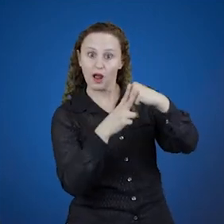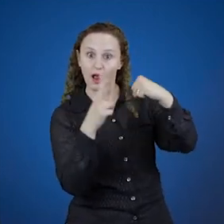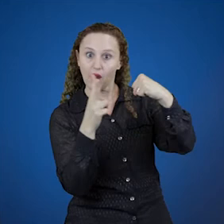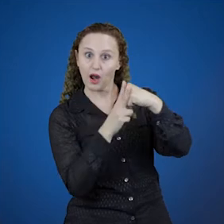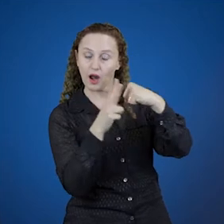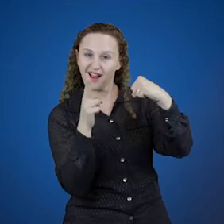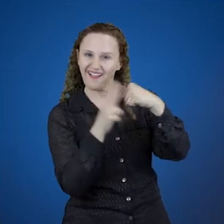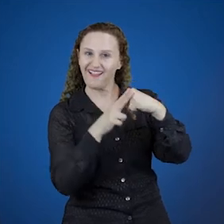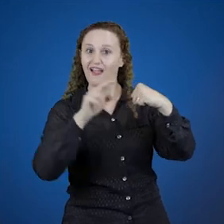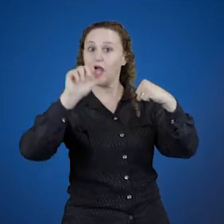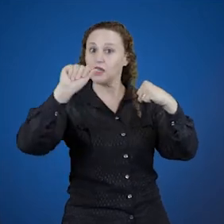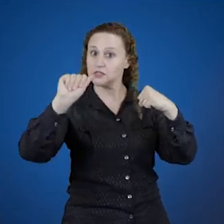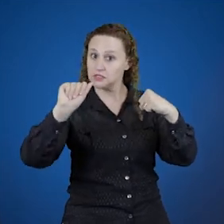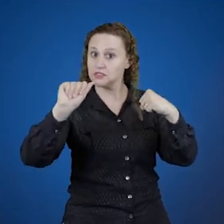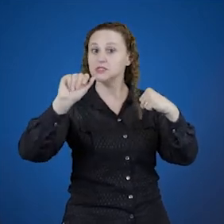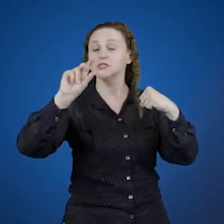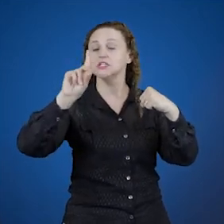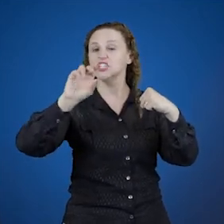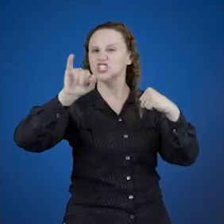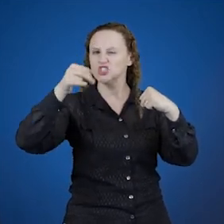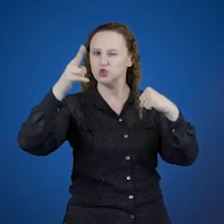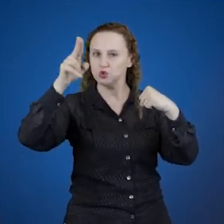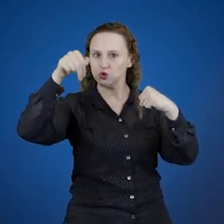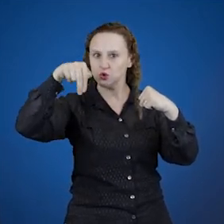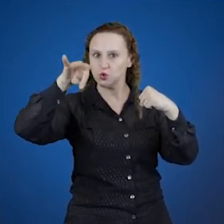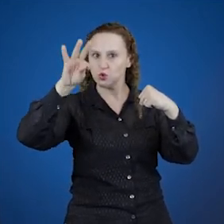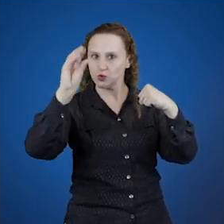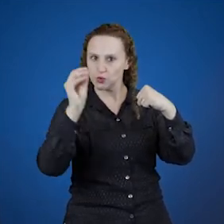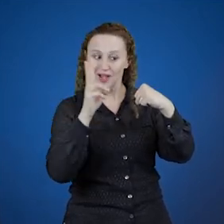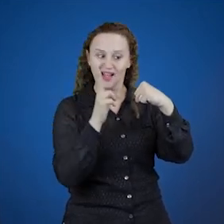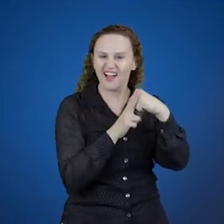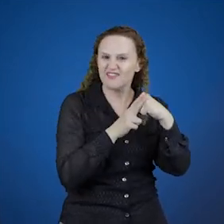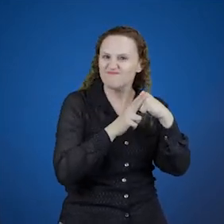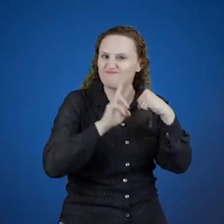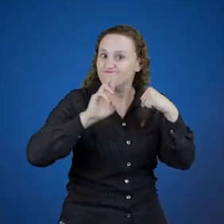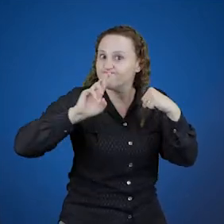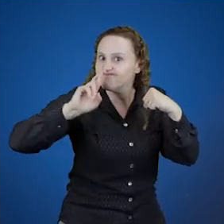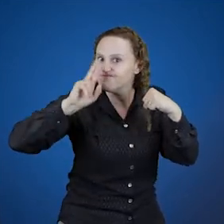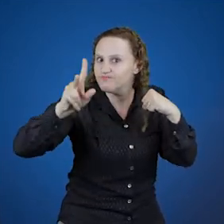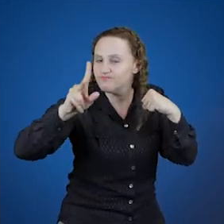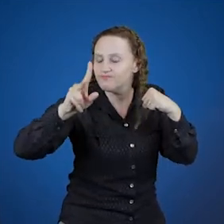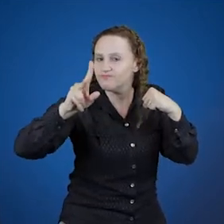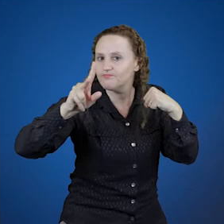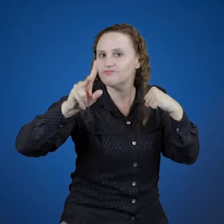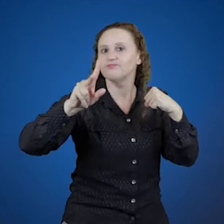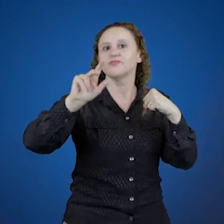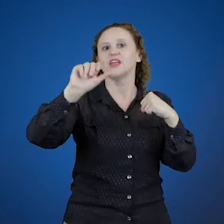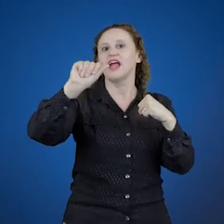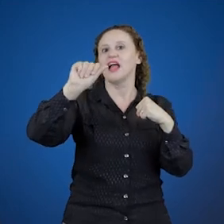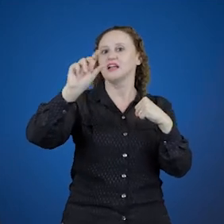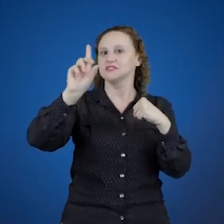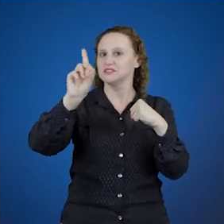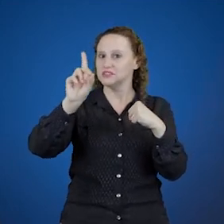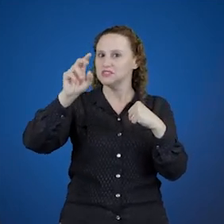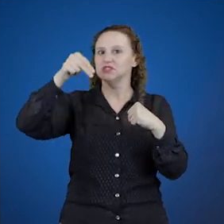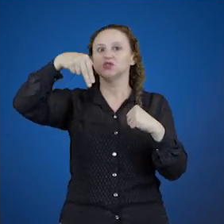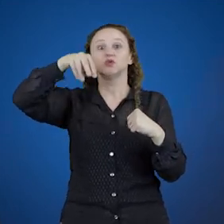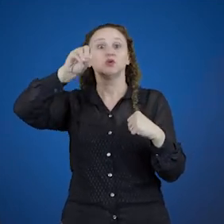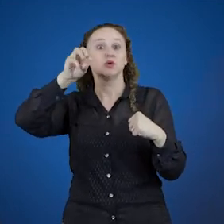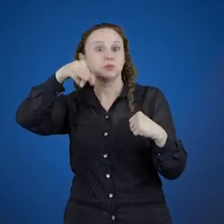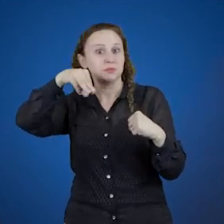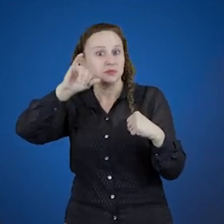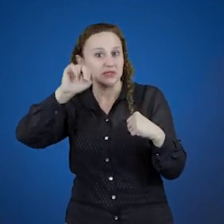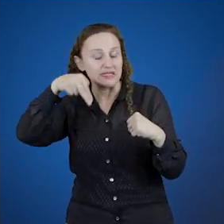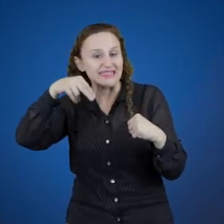não confundam adjunto adverbial com adjunto adnominal aqui adjunto adnominal da